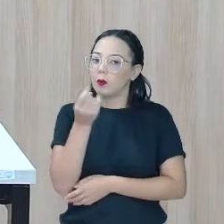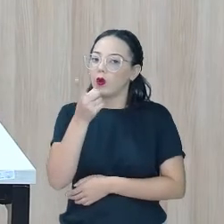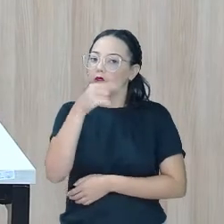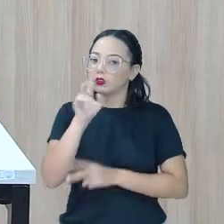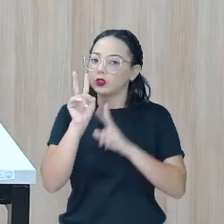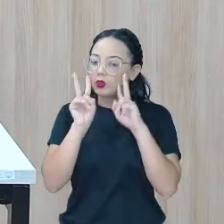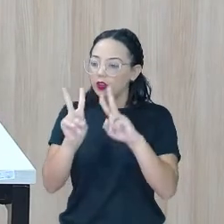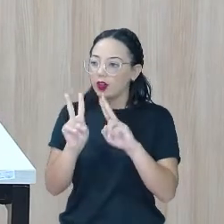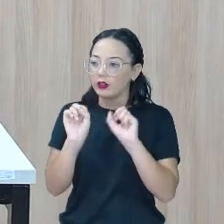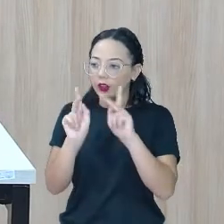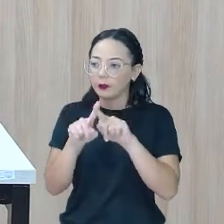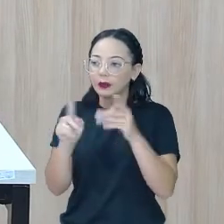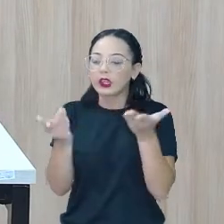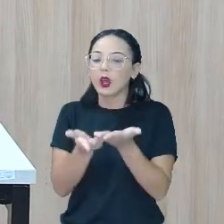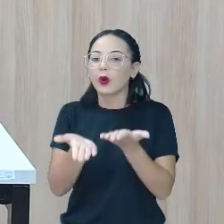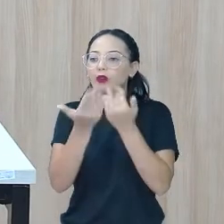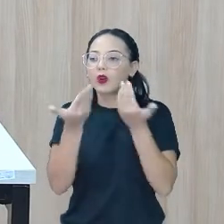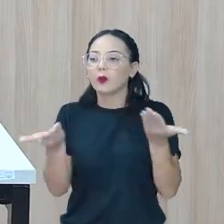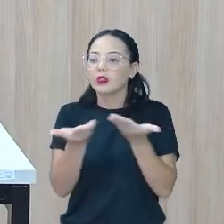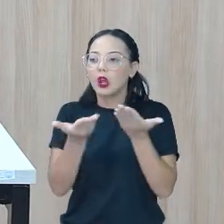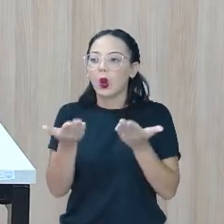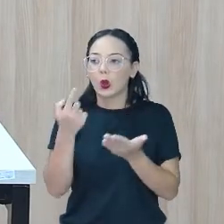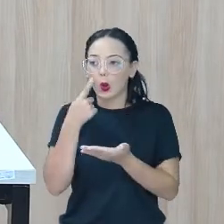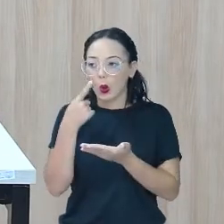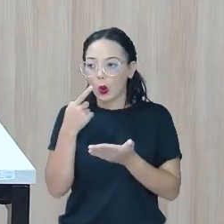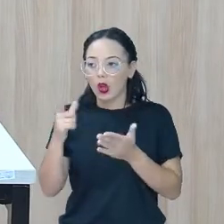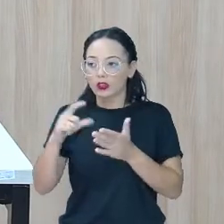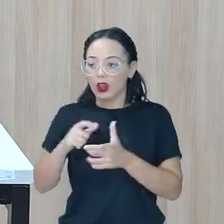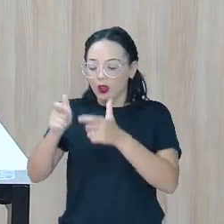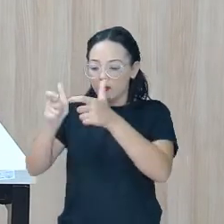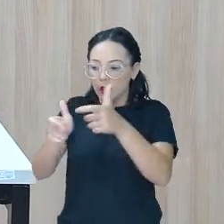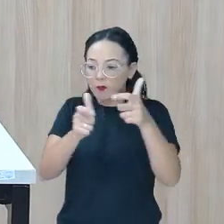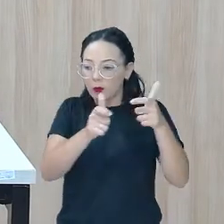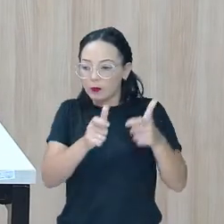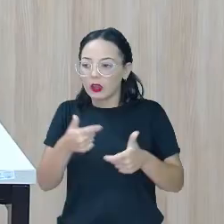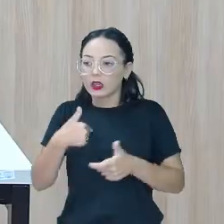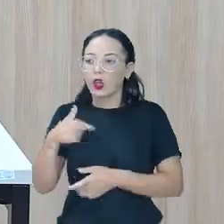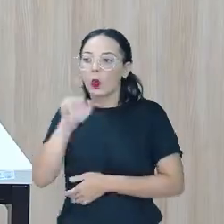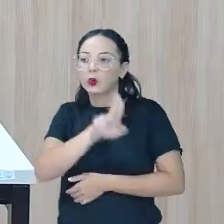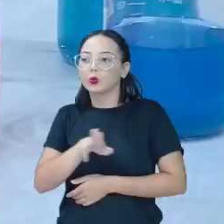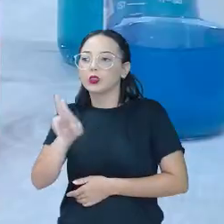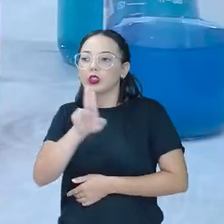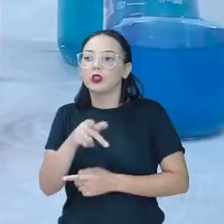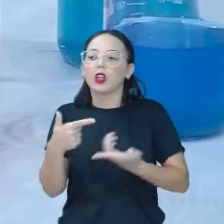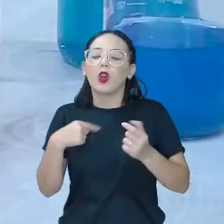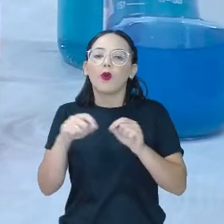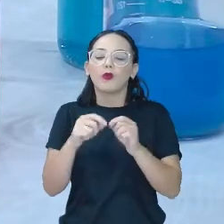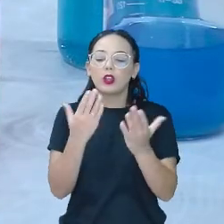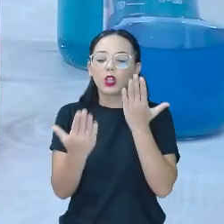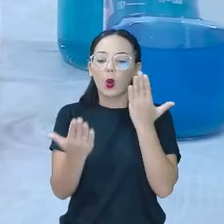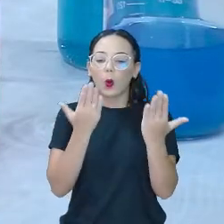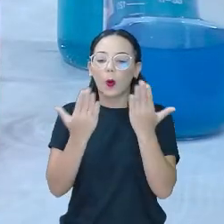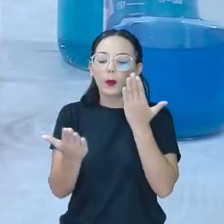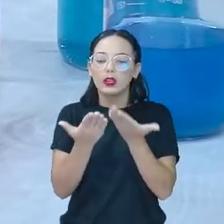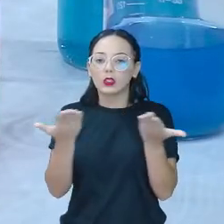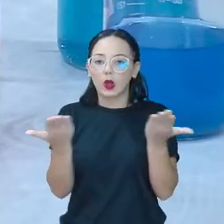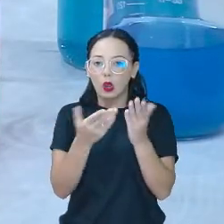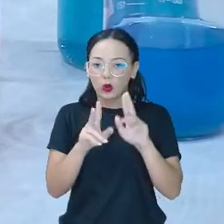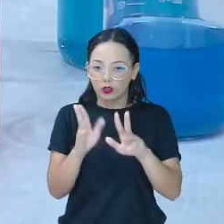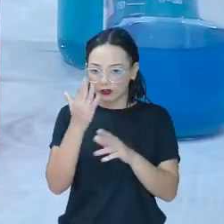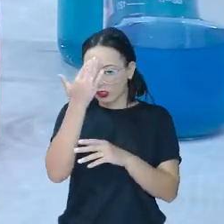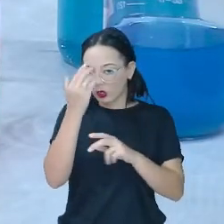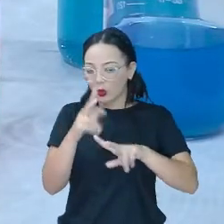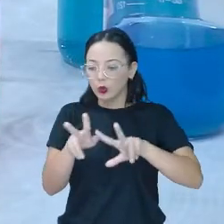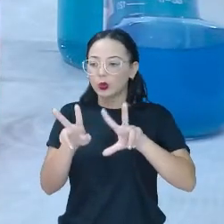uma olhadinha. Mas agora vamos para esses copinhos aqui, esses beckers que eu estou utilizando e vou fazer uma comparação com a questão